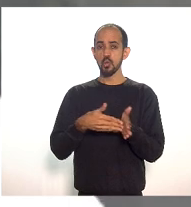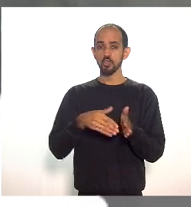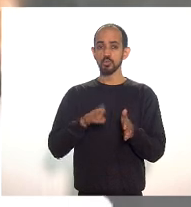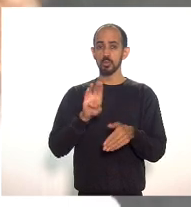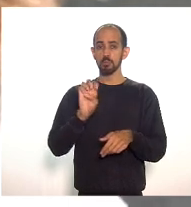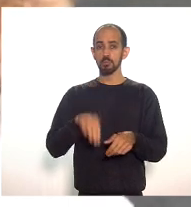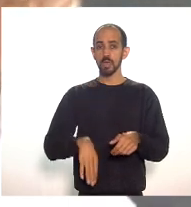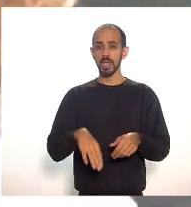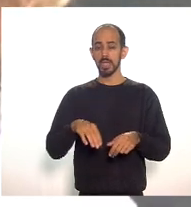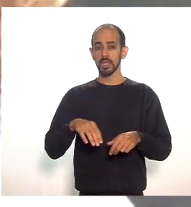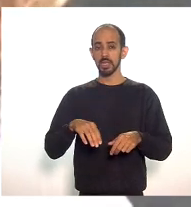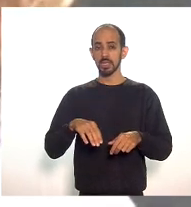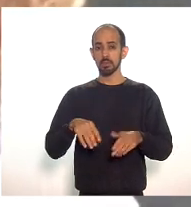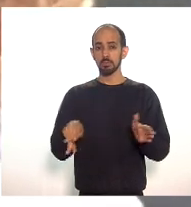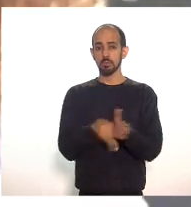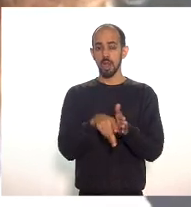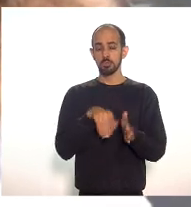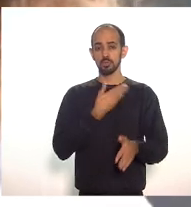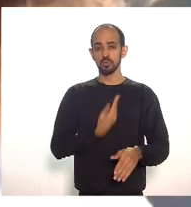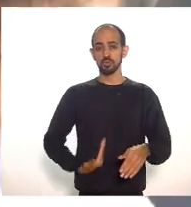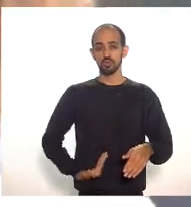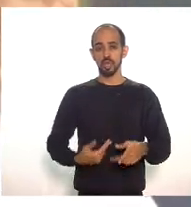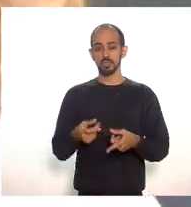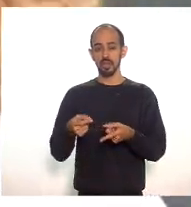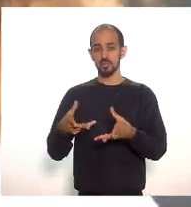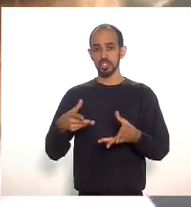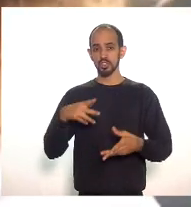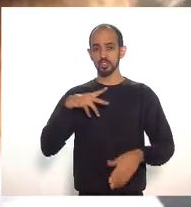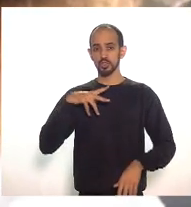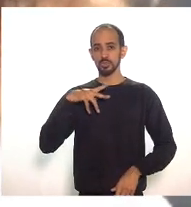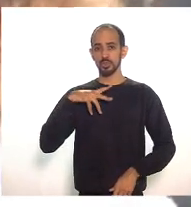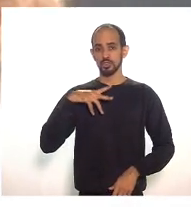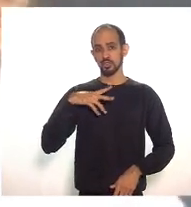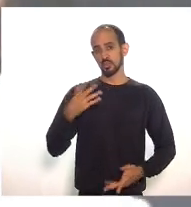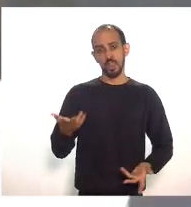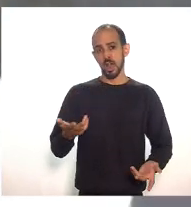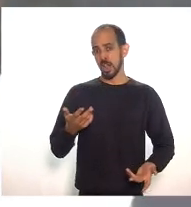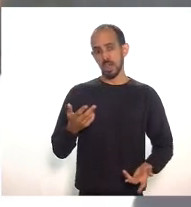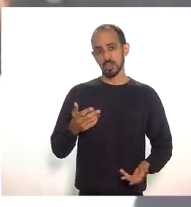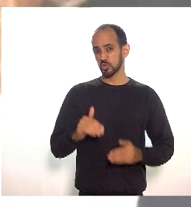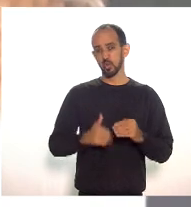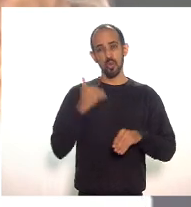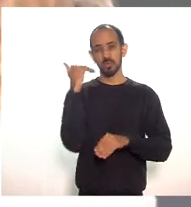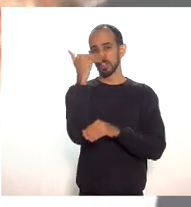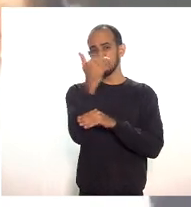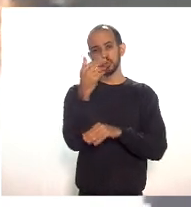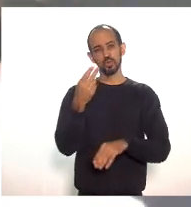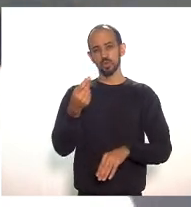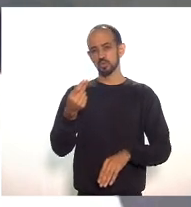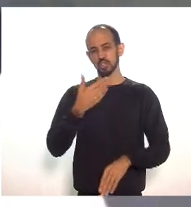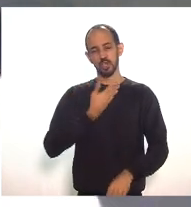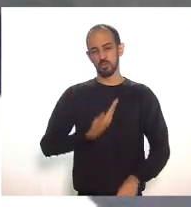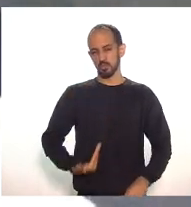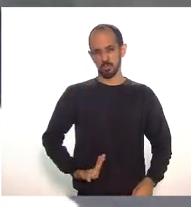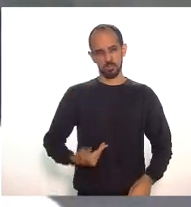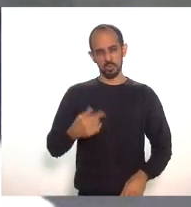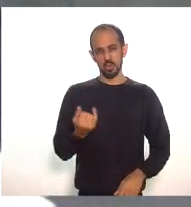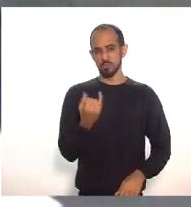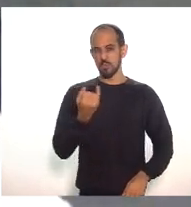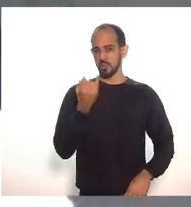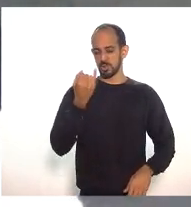seja privatizada é Sobretudo o com dinheiro público Então acho que é muito importante hoje